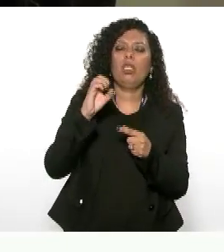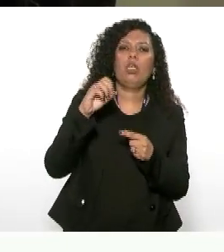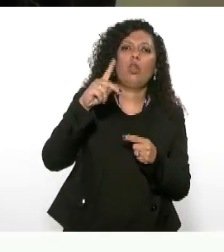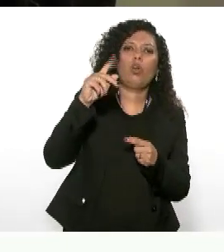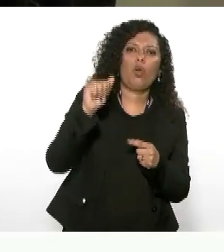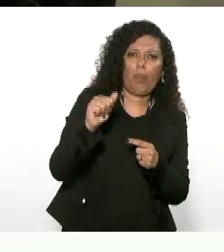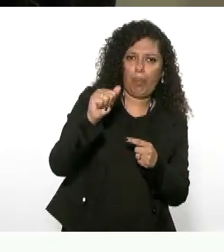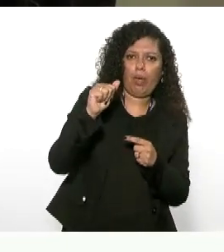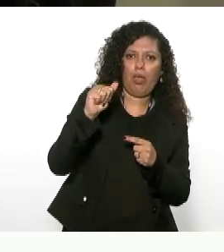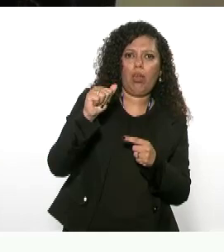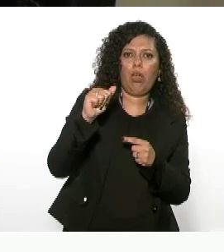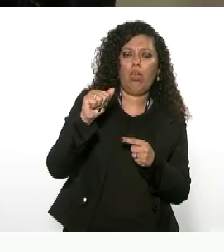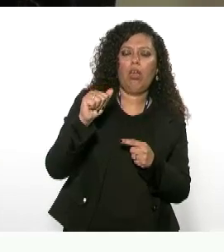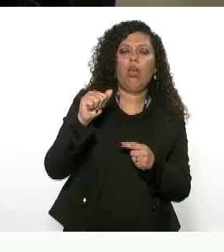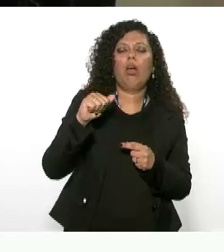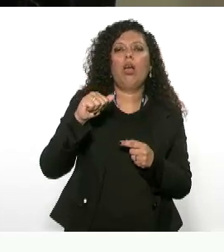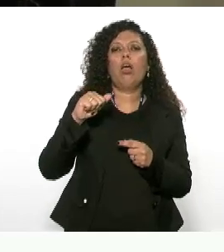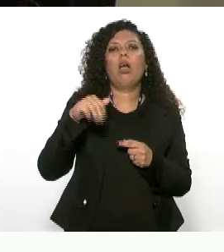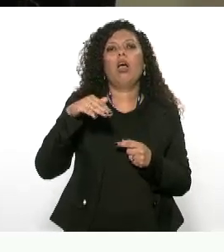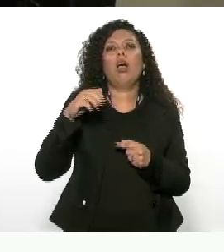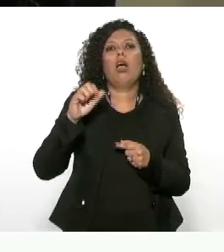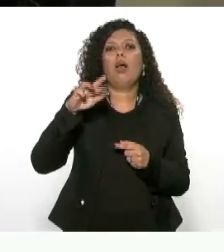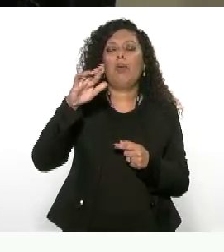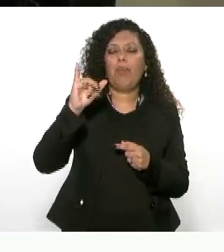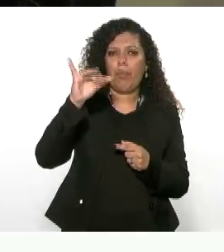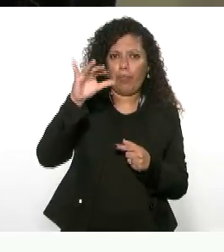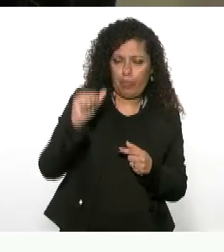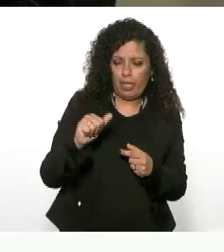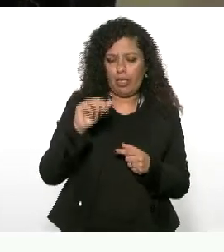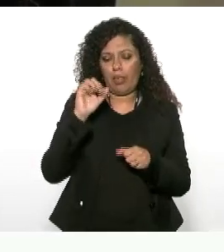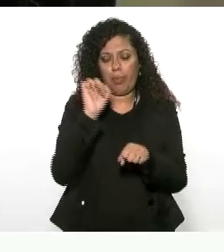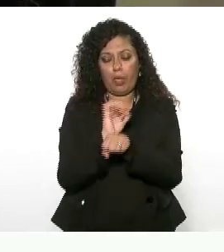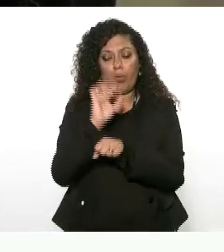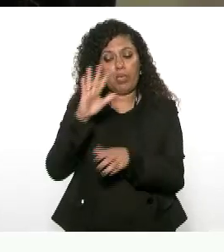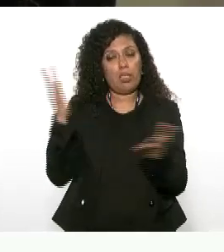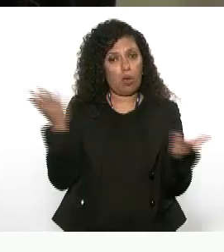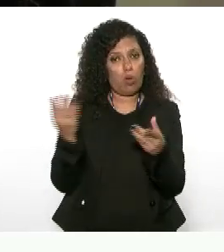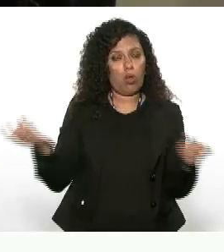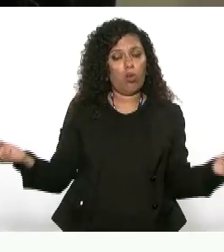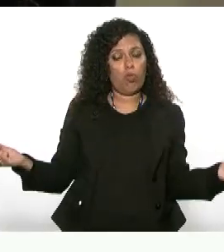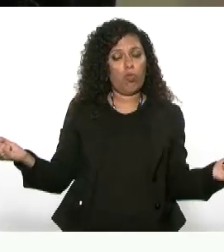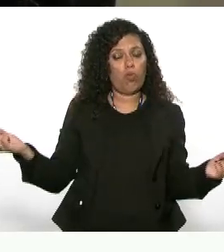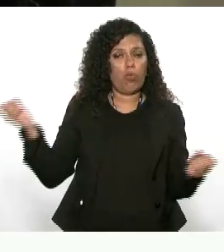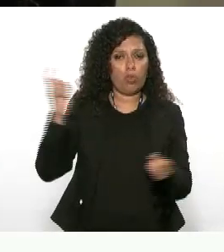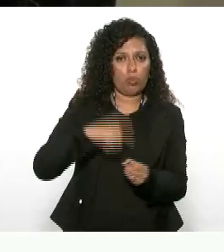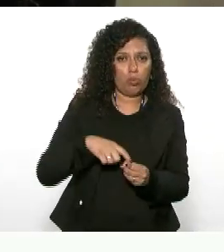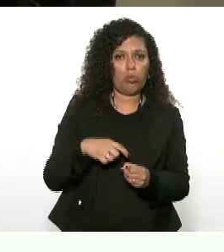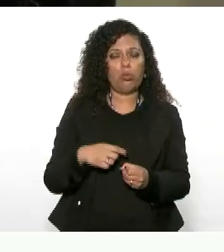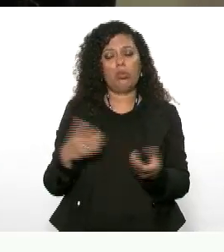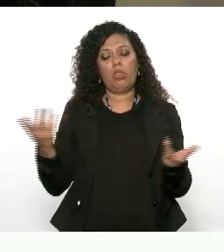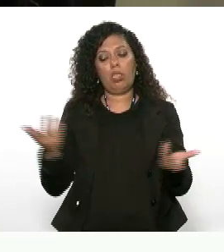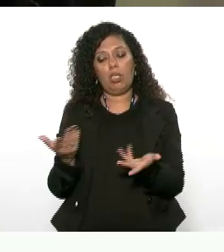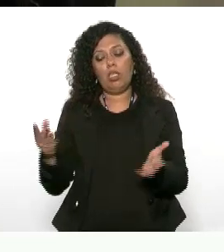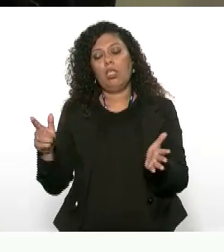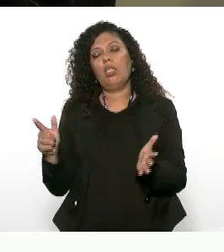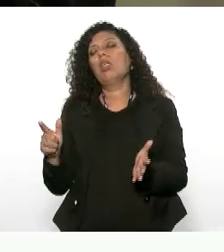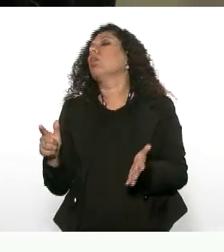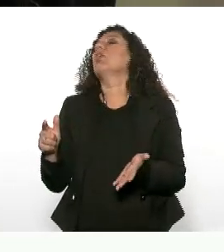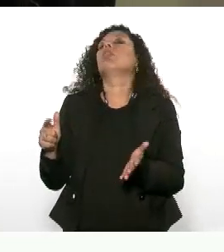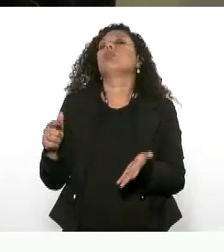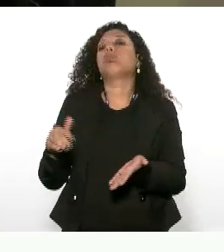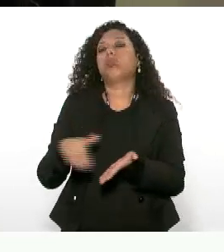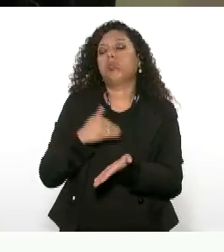restabelecido. Então, o diretor Wellington ele tem contato permanente com a Secretaria de Estado da Polícia